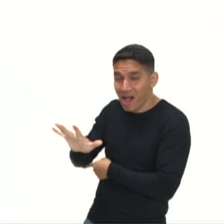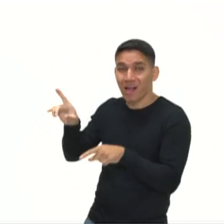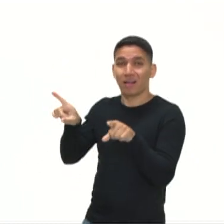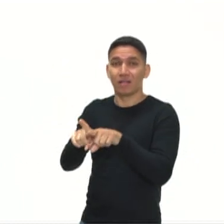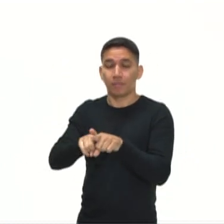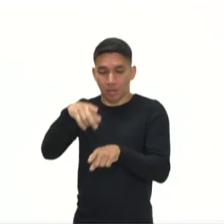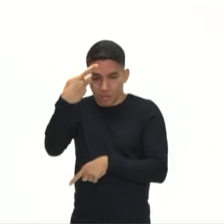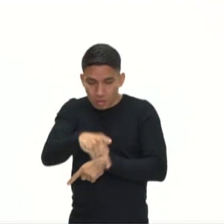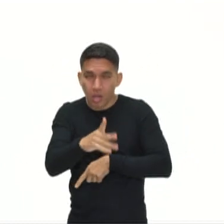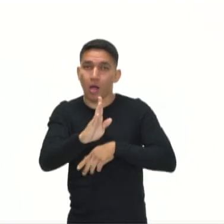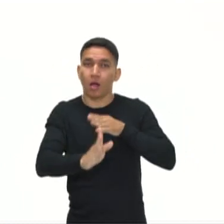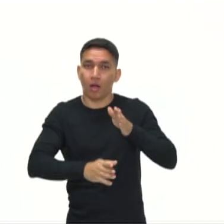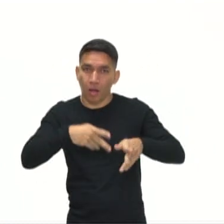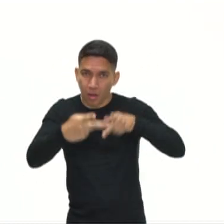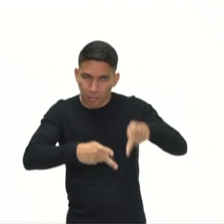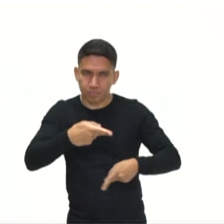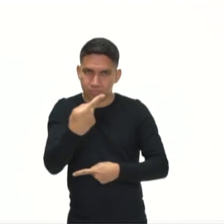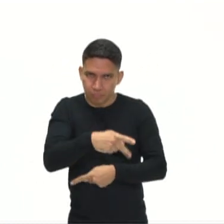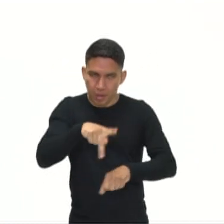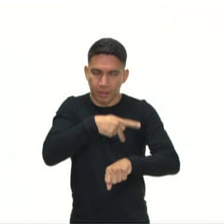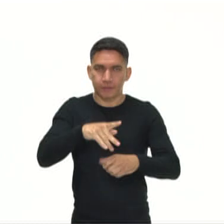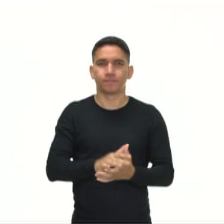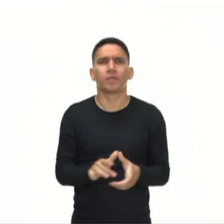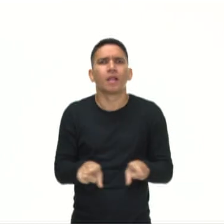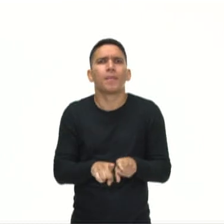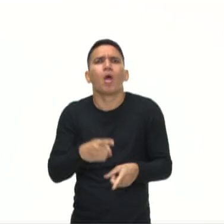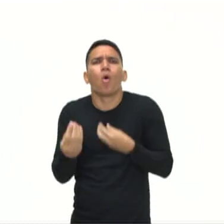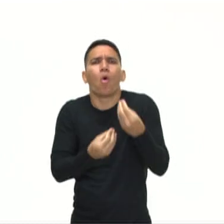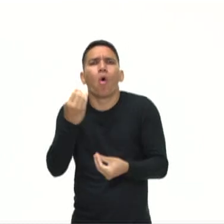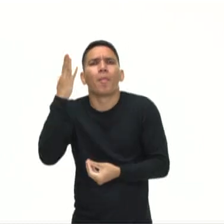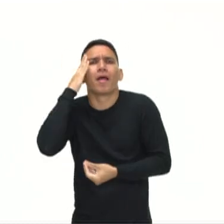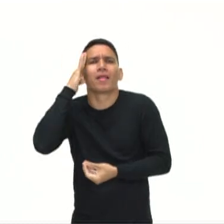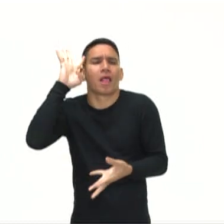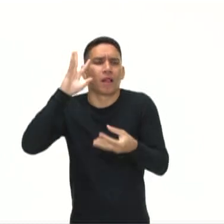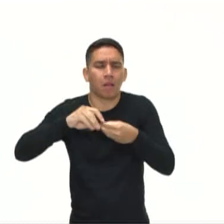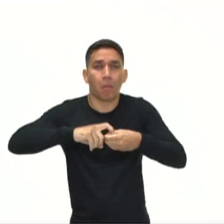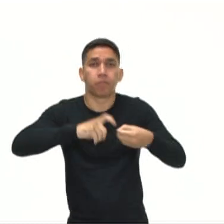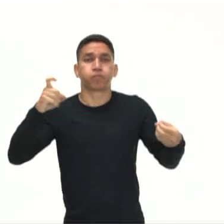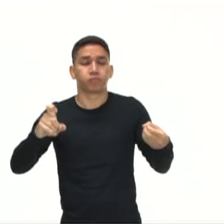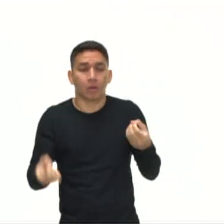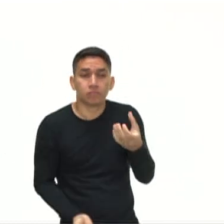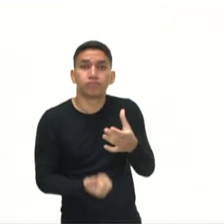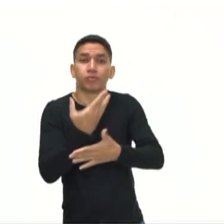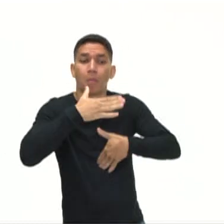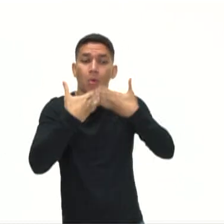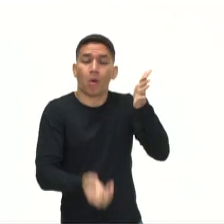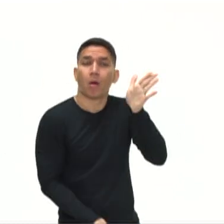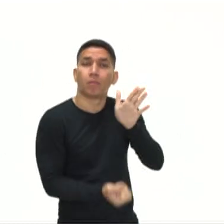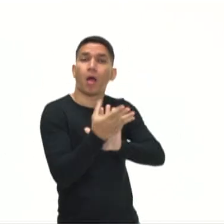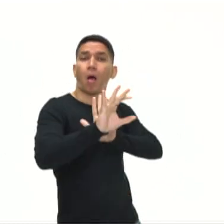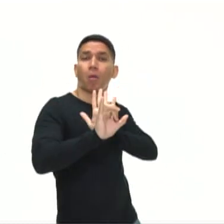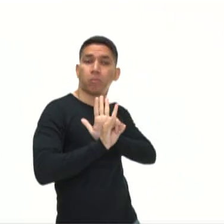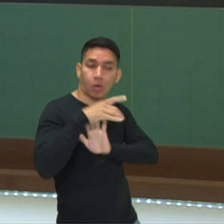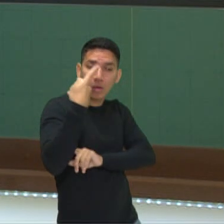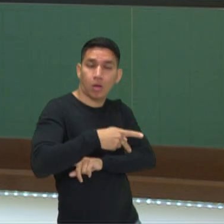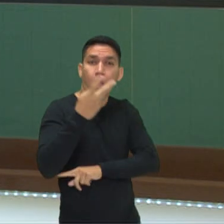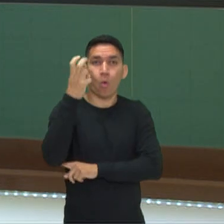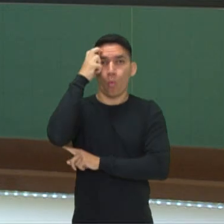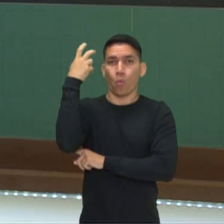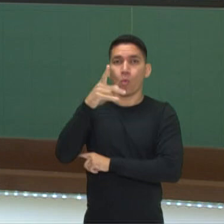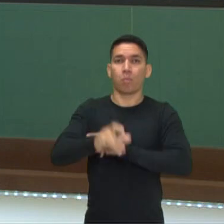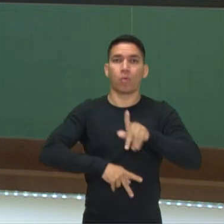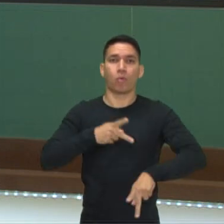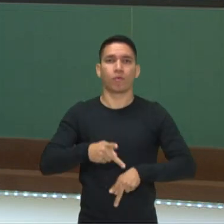também compreender como as lutas de emancipação proporcionaram a construção da identidade cultural desses povos. Então, o nosso